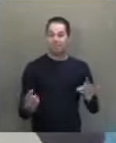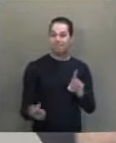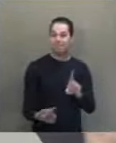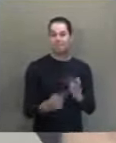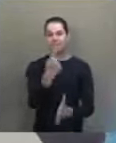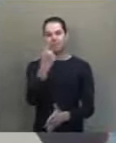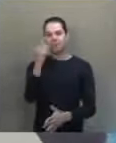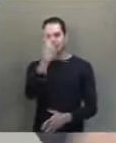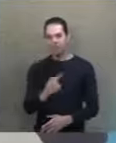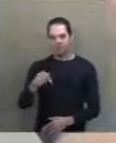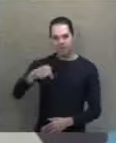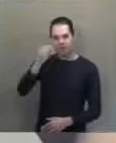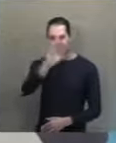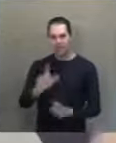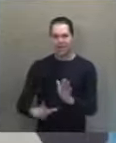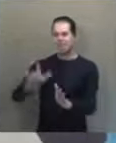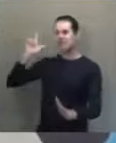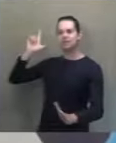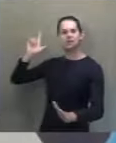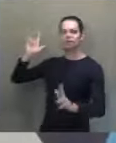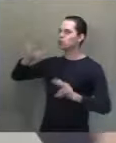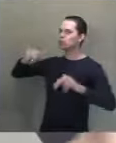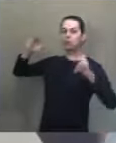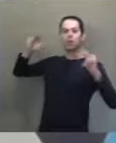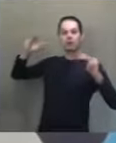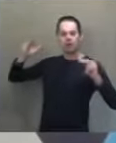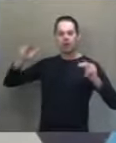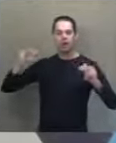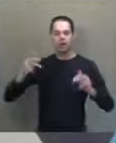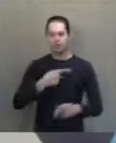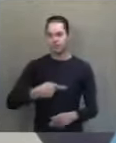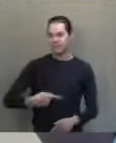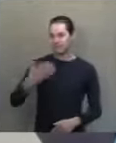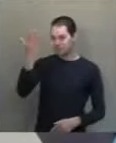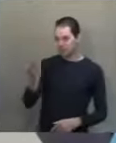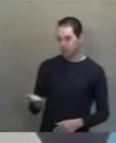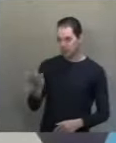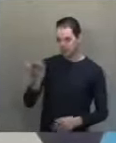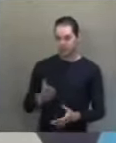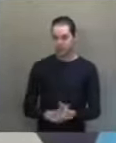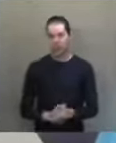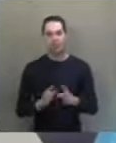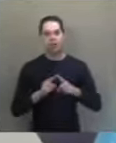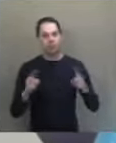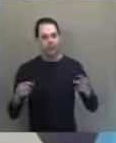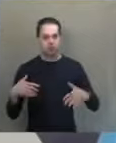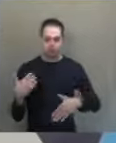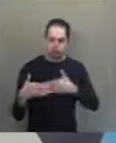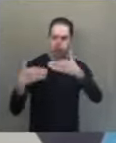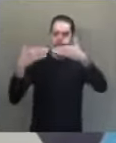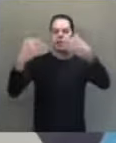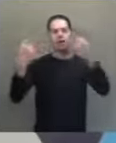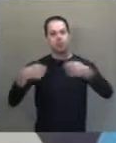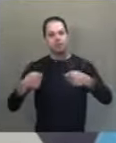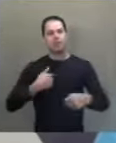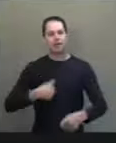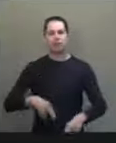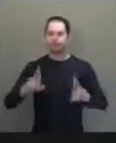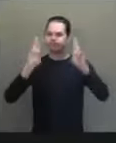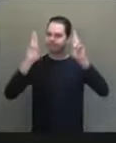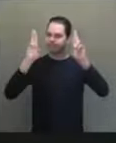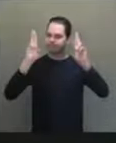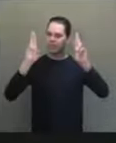do Brasil. Nunca aconteceu isso num único ano, sob a presidência de Vossa Excelência. Mas precisamos avançar mais e eu tenho esperança que